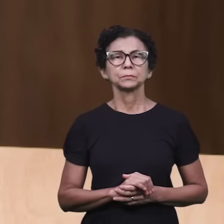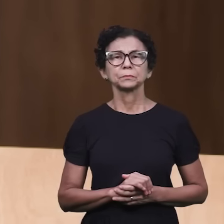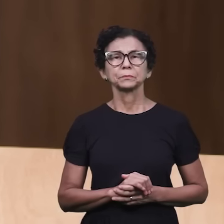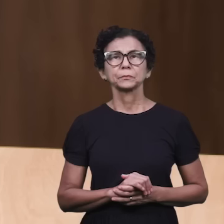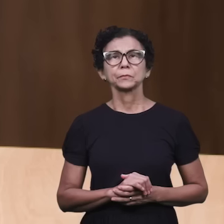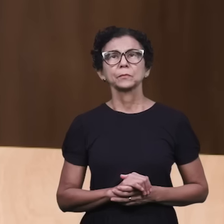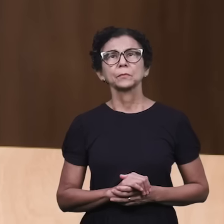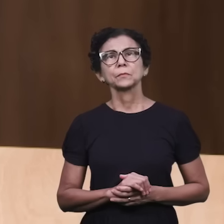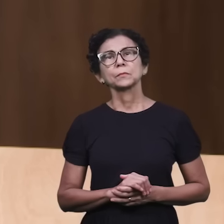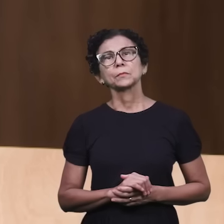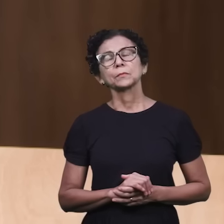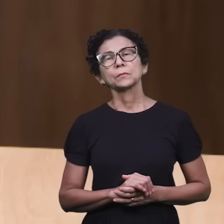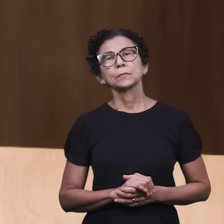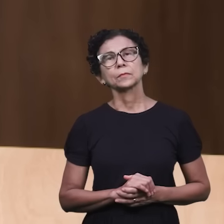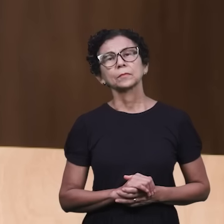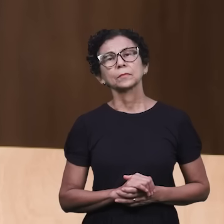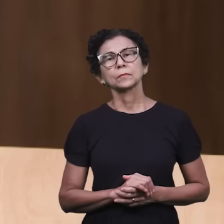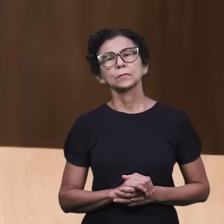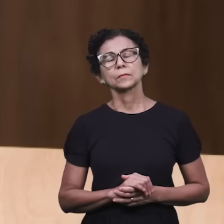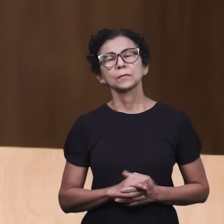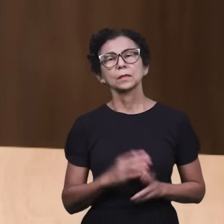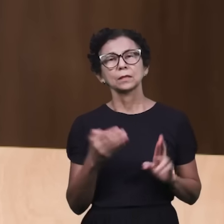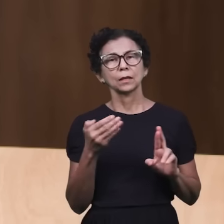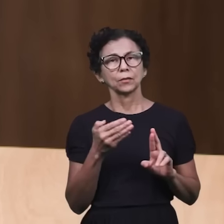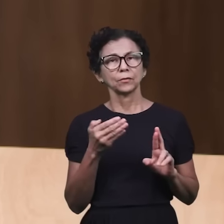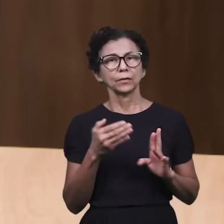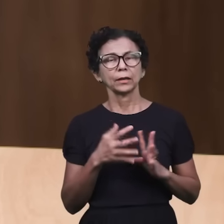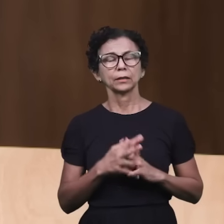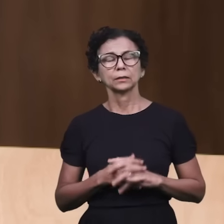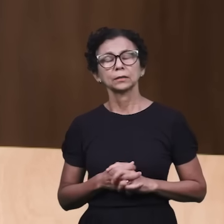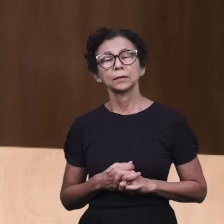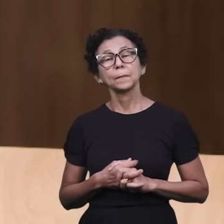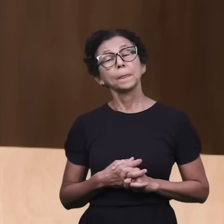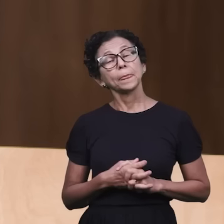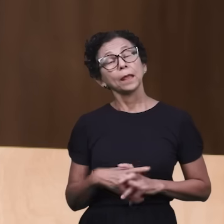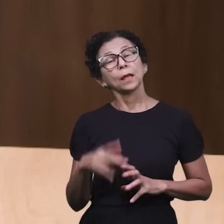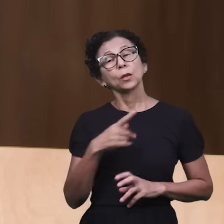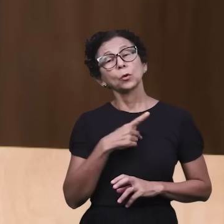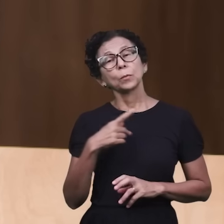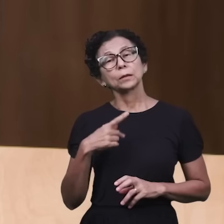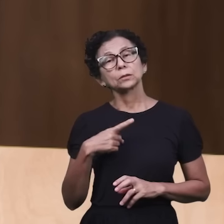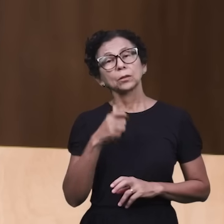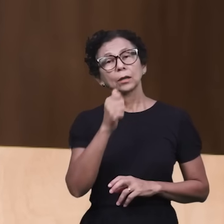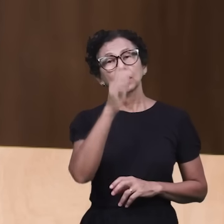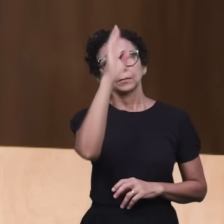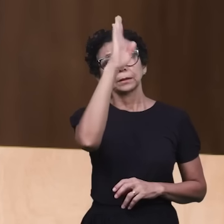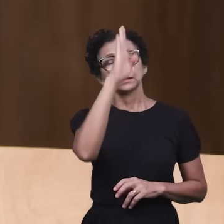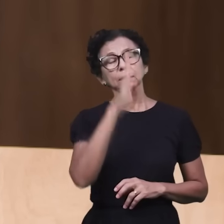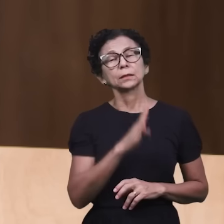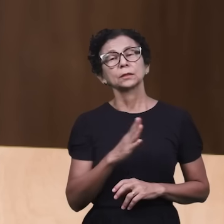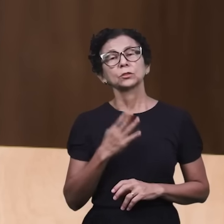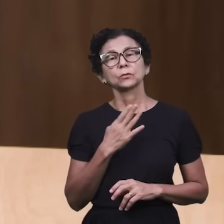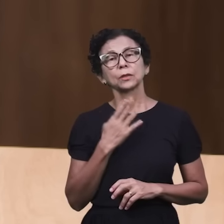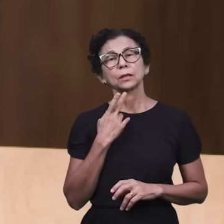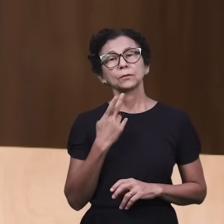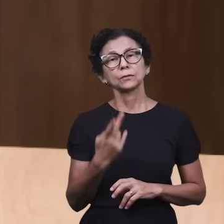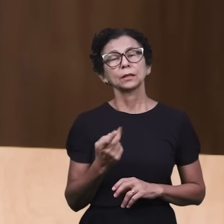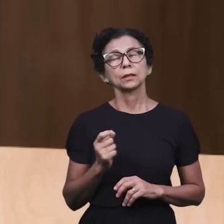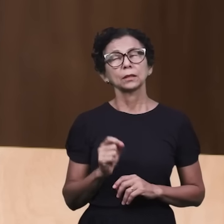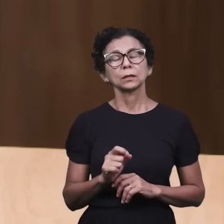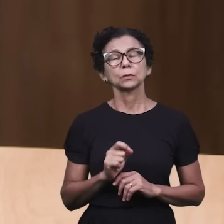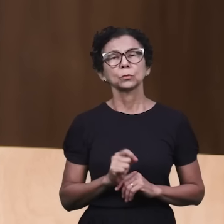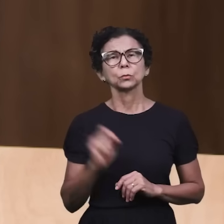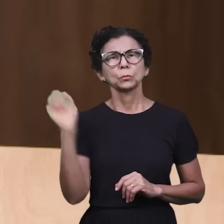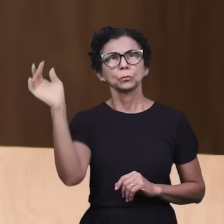vai falar sobre o batismo com o Espírito Santo, se há alguma diferença, se há outro tipo de batismo sem